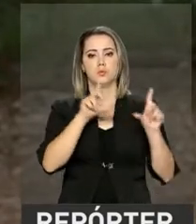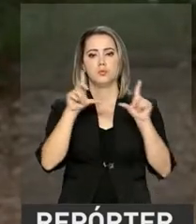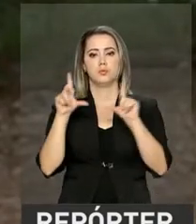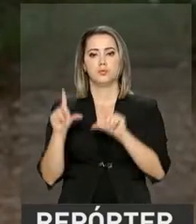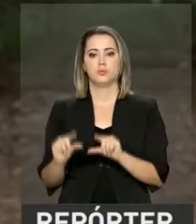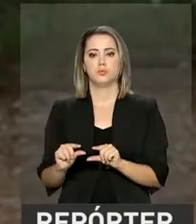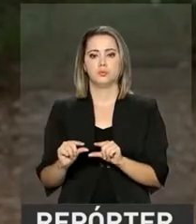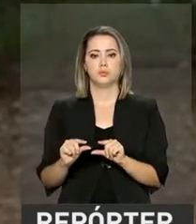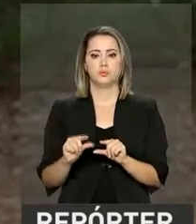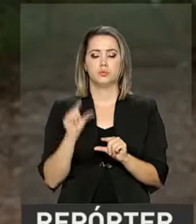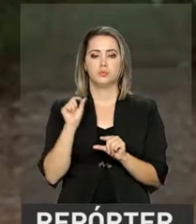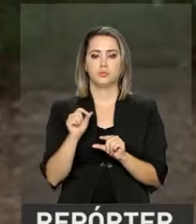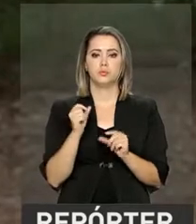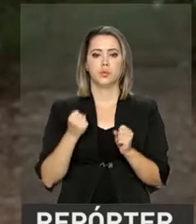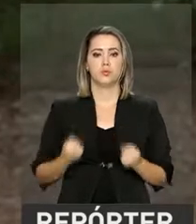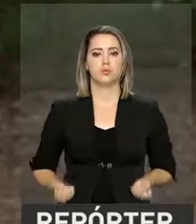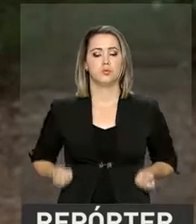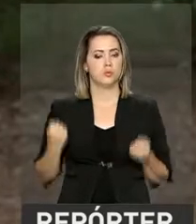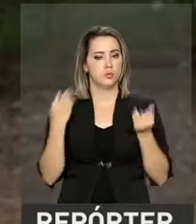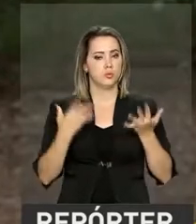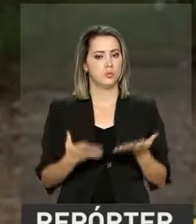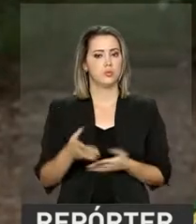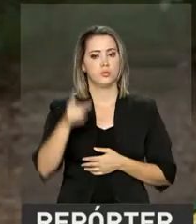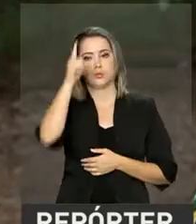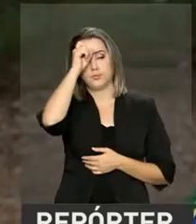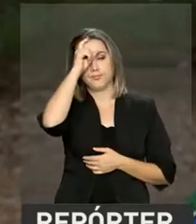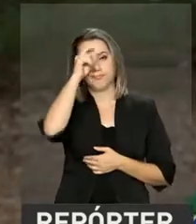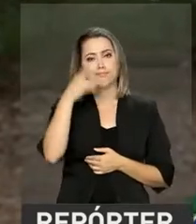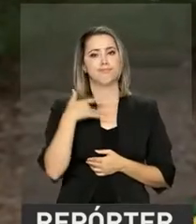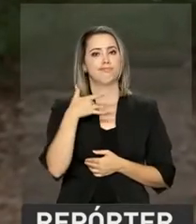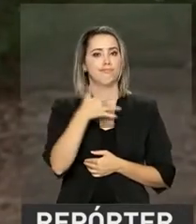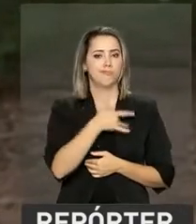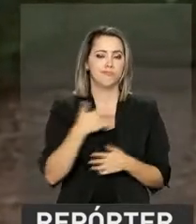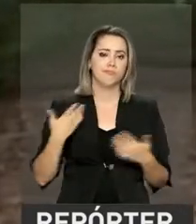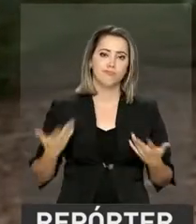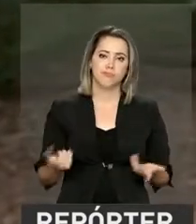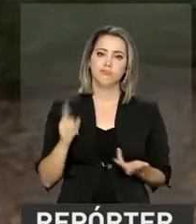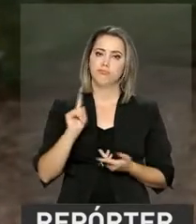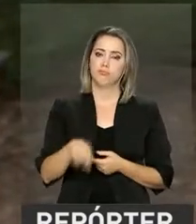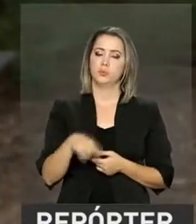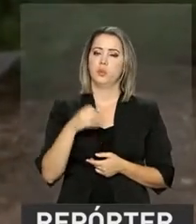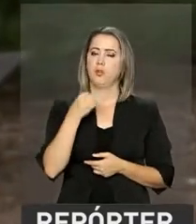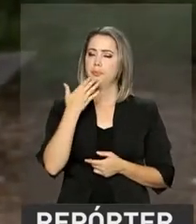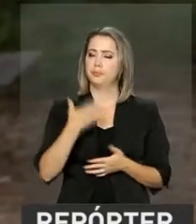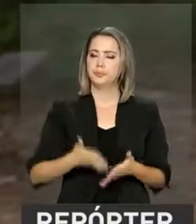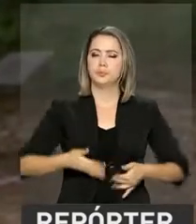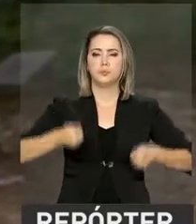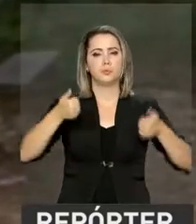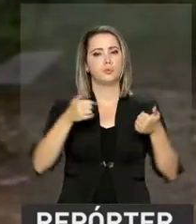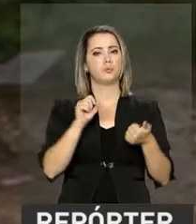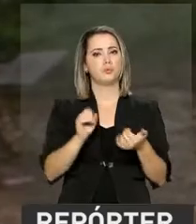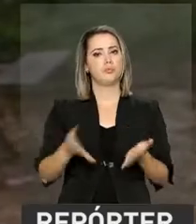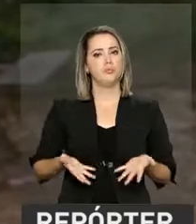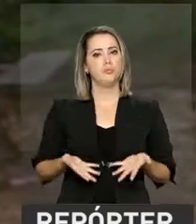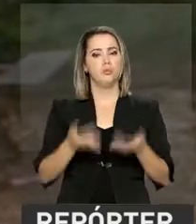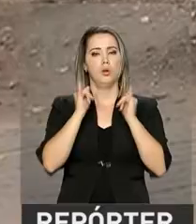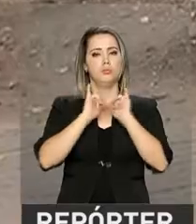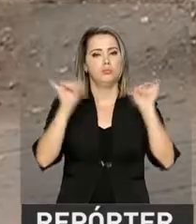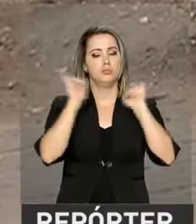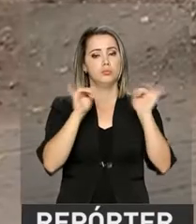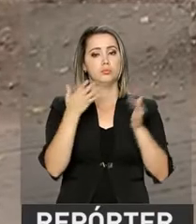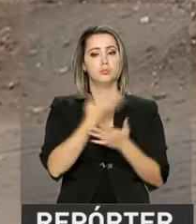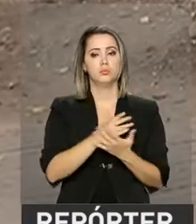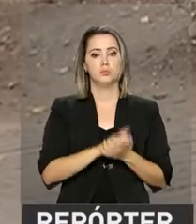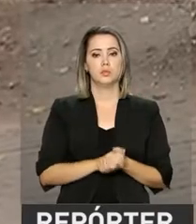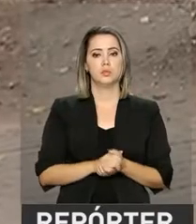gasto público com hospitais e saúde acho que deveria ser bem mais é divulgado na